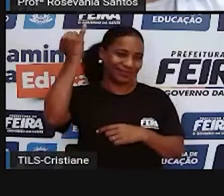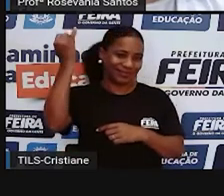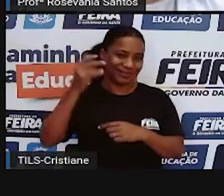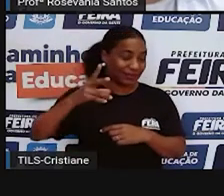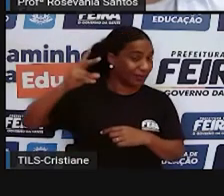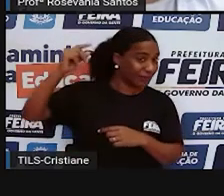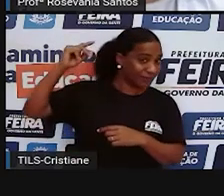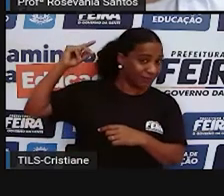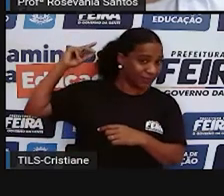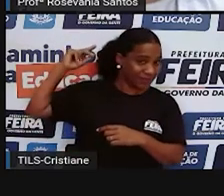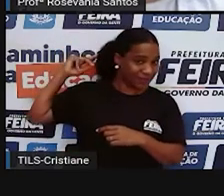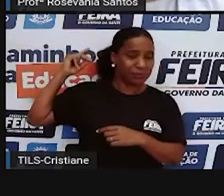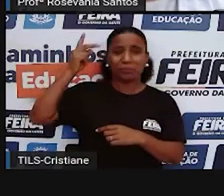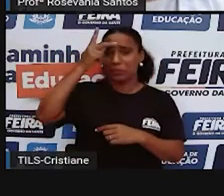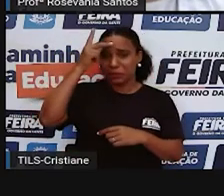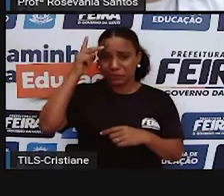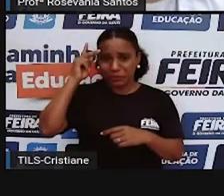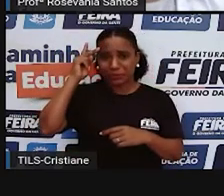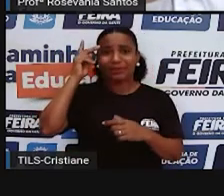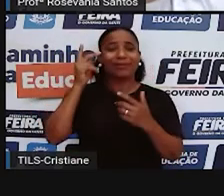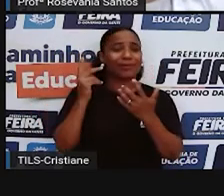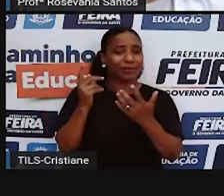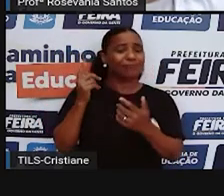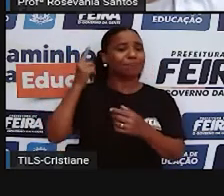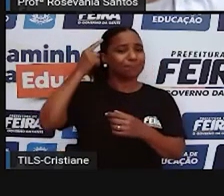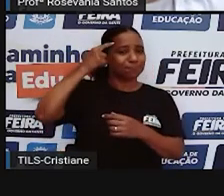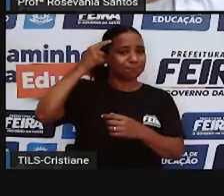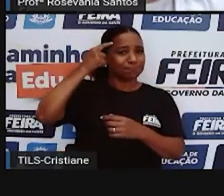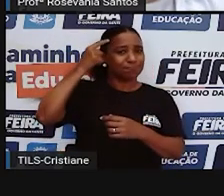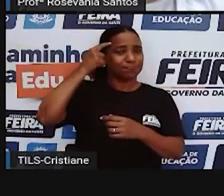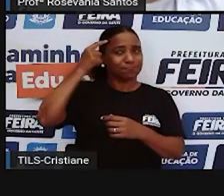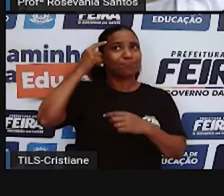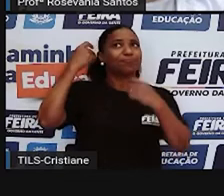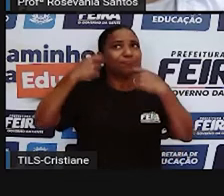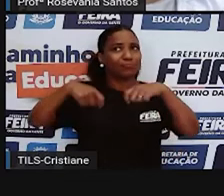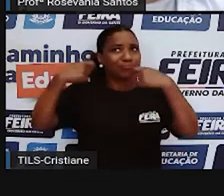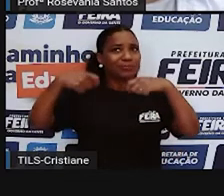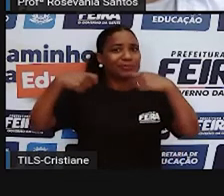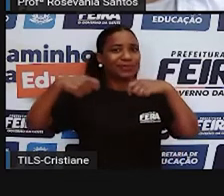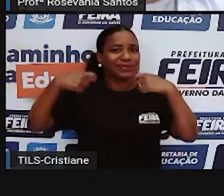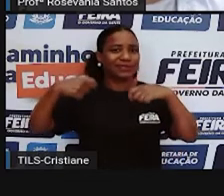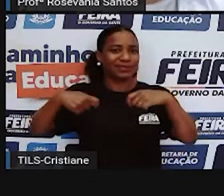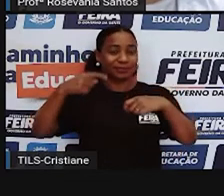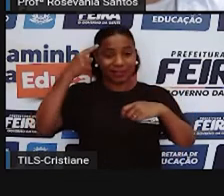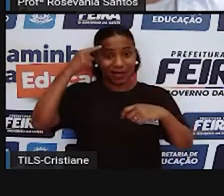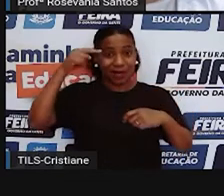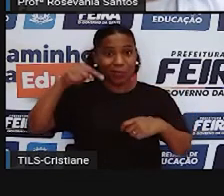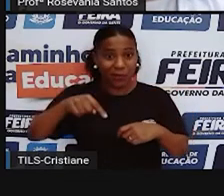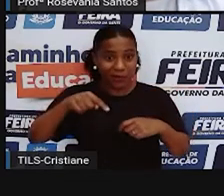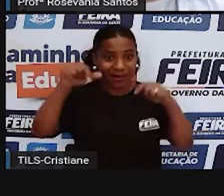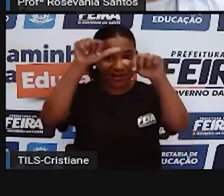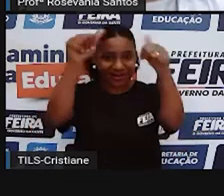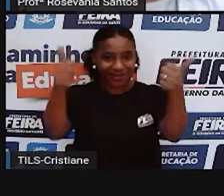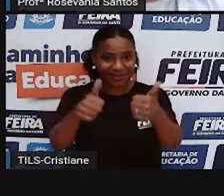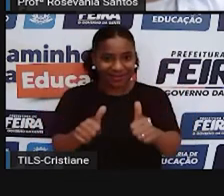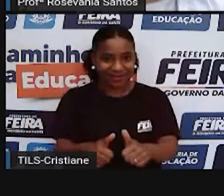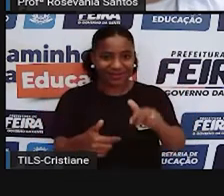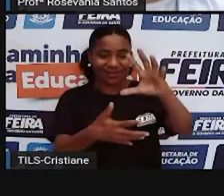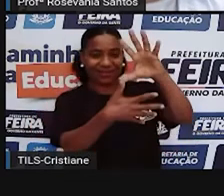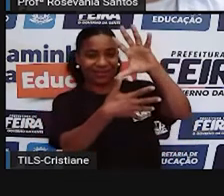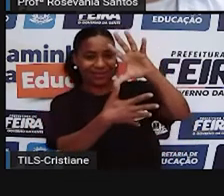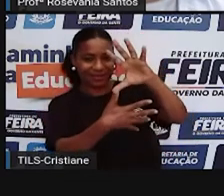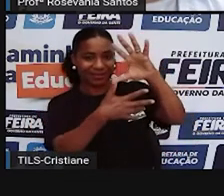atuando ali, vai ocupando, ela não é uma ideia da agora. Ela já é uma ideia muito antiga. Até